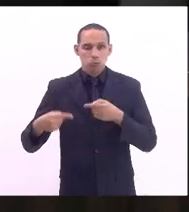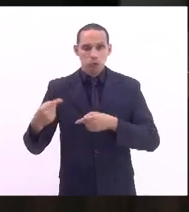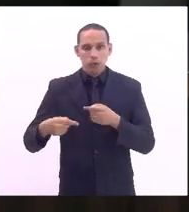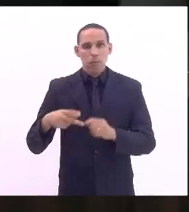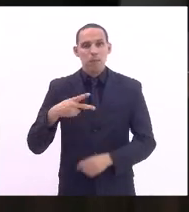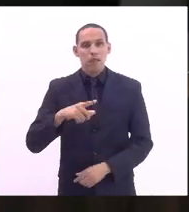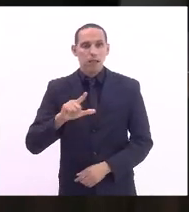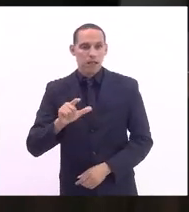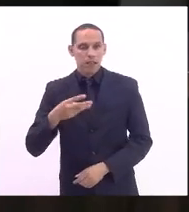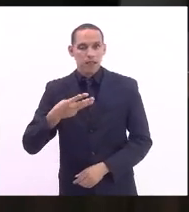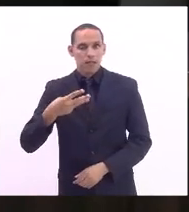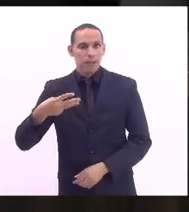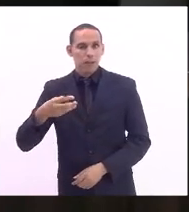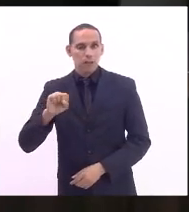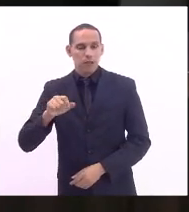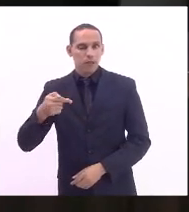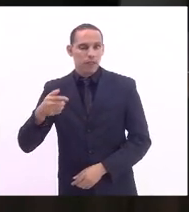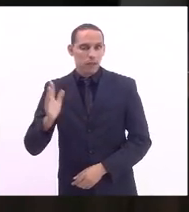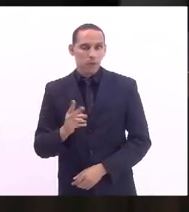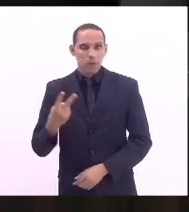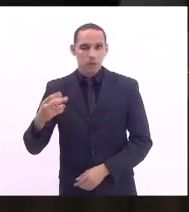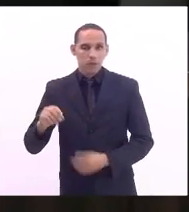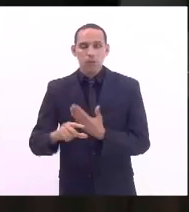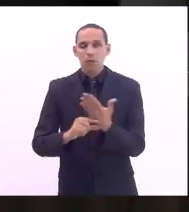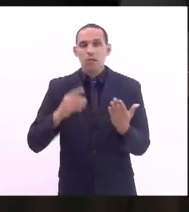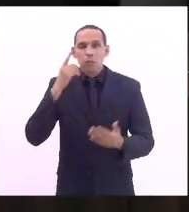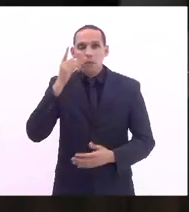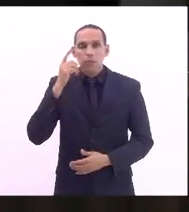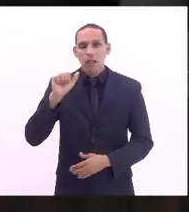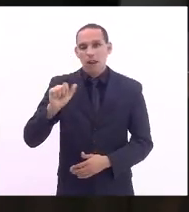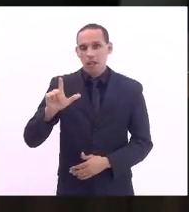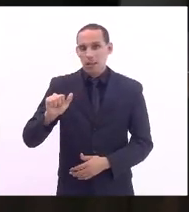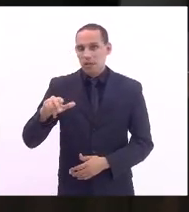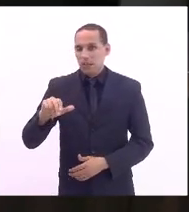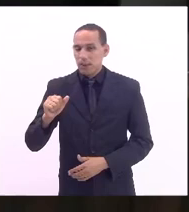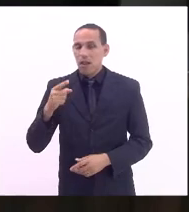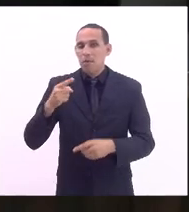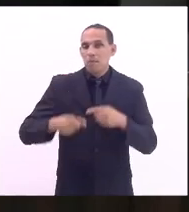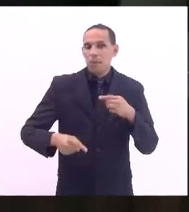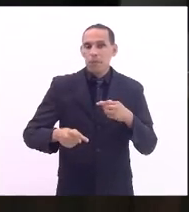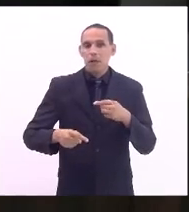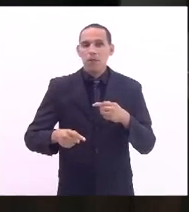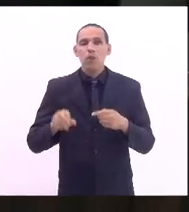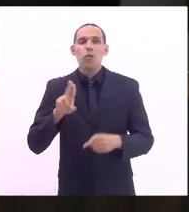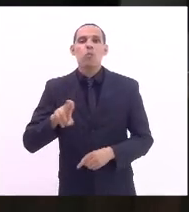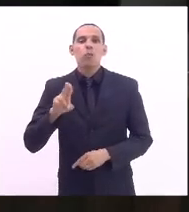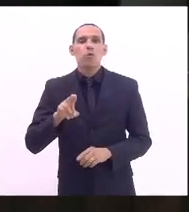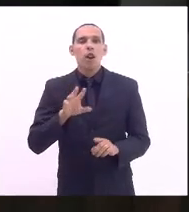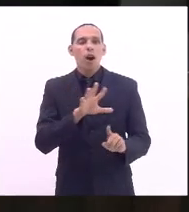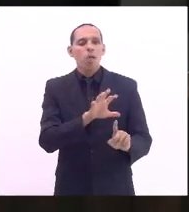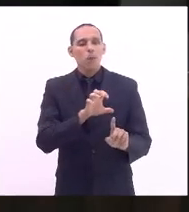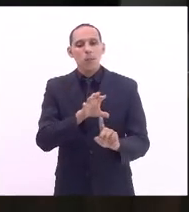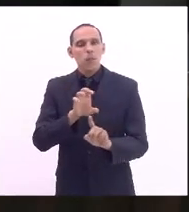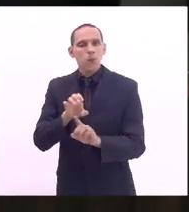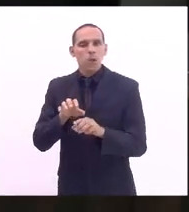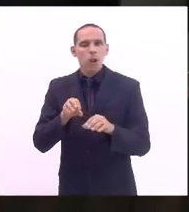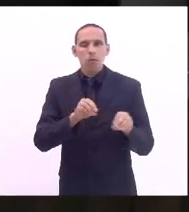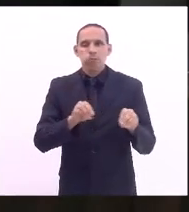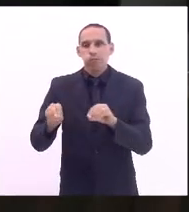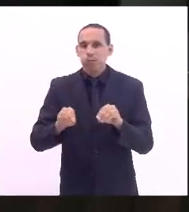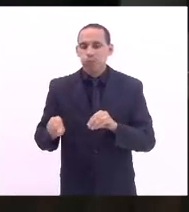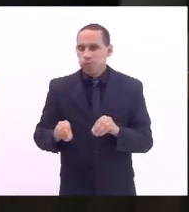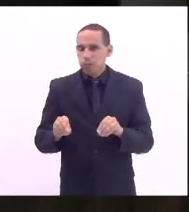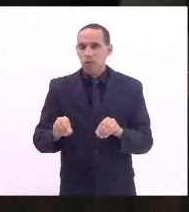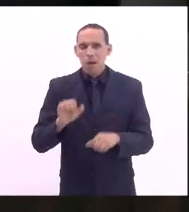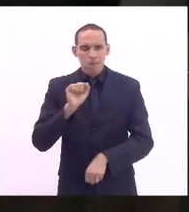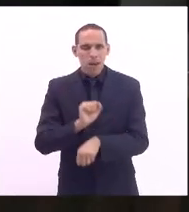lei 3387 de 20, de autoria da deputada Alana Passos, que proíbe a utilização de radar móvel, estático ou portátil